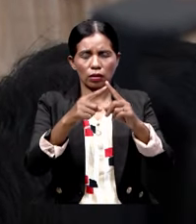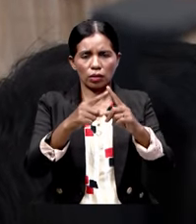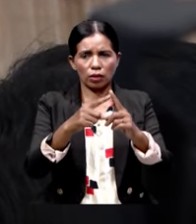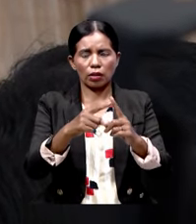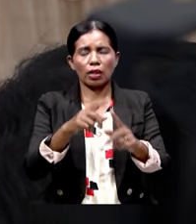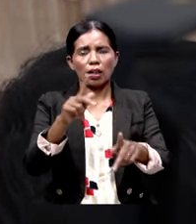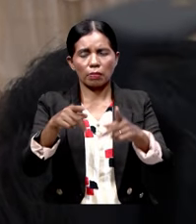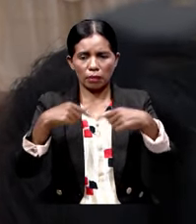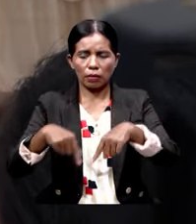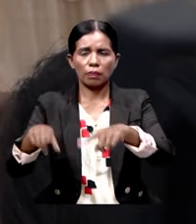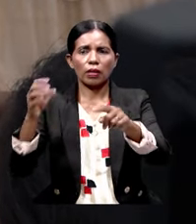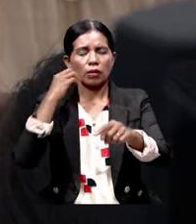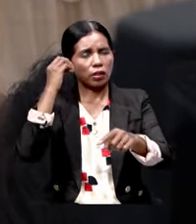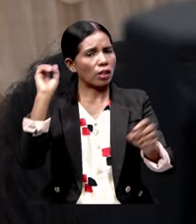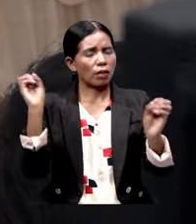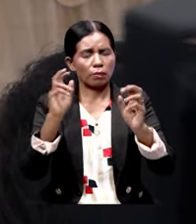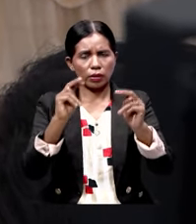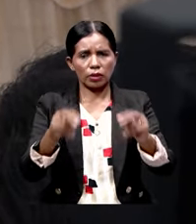bela fila para uma. Lá precisa para cair.